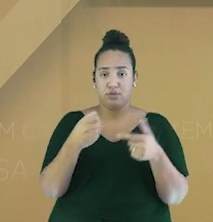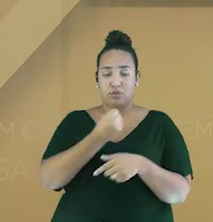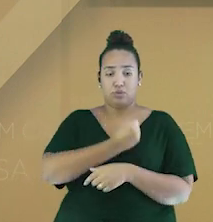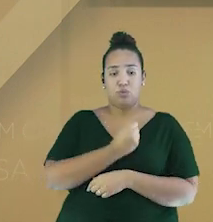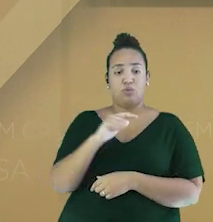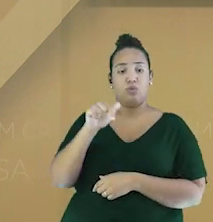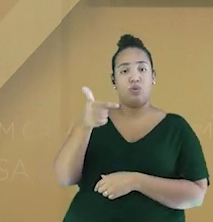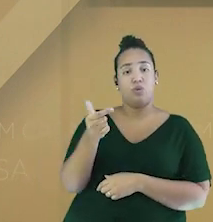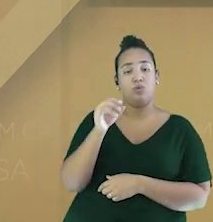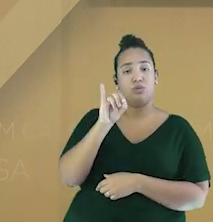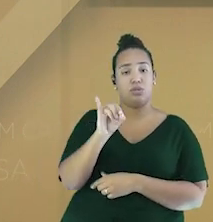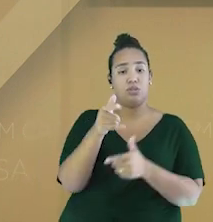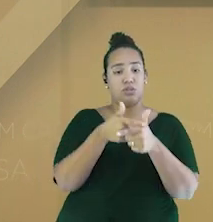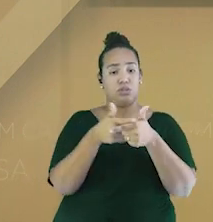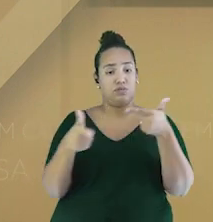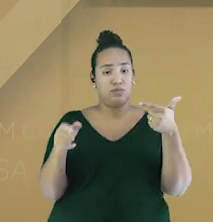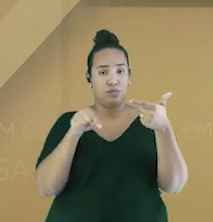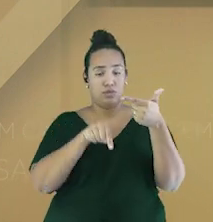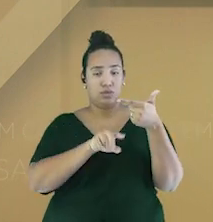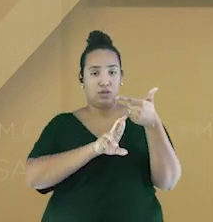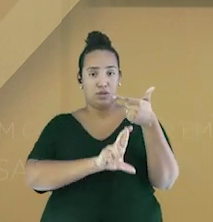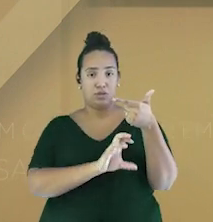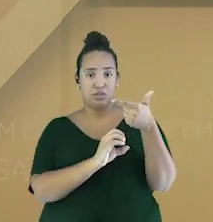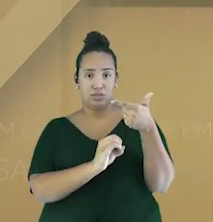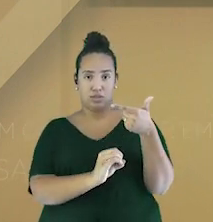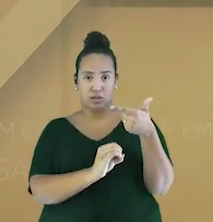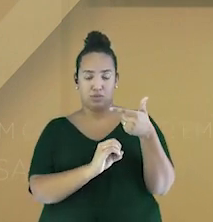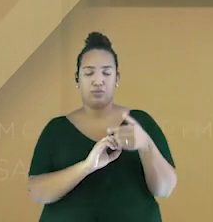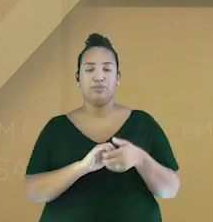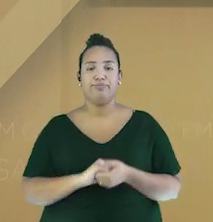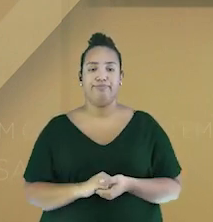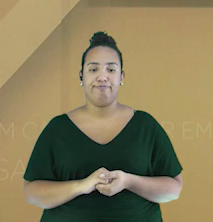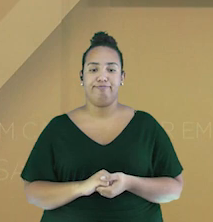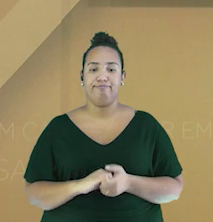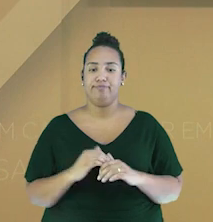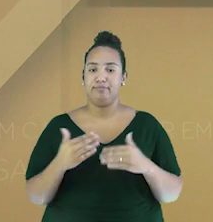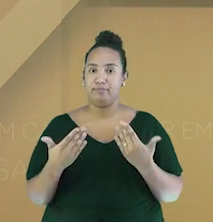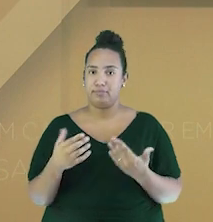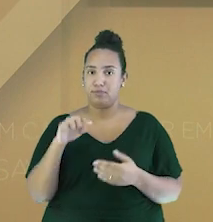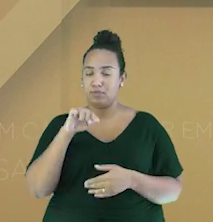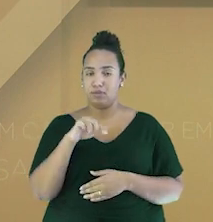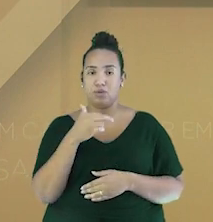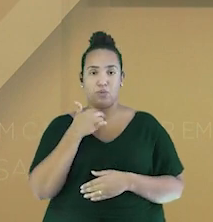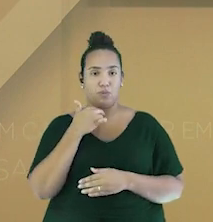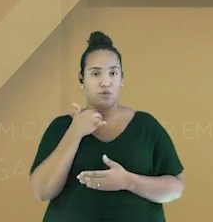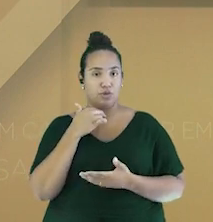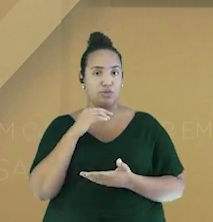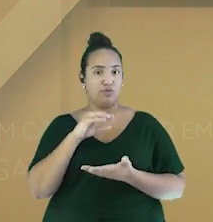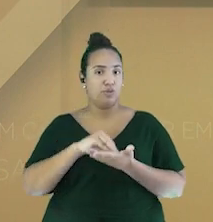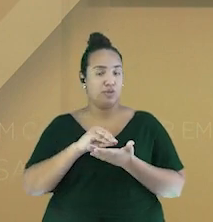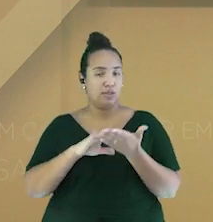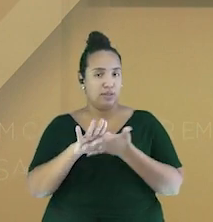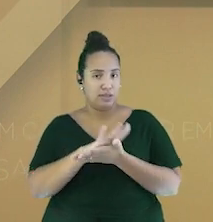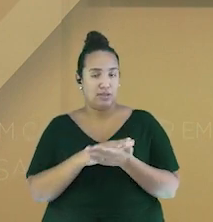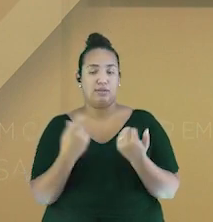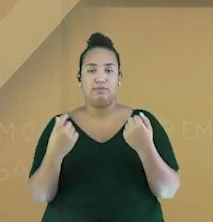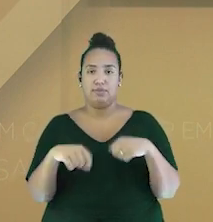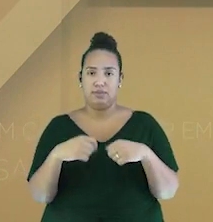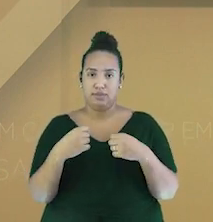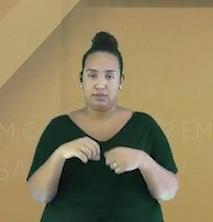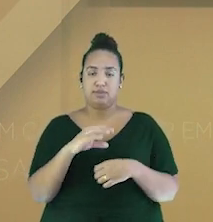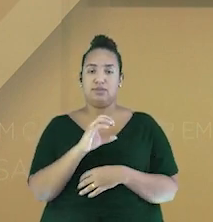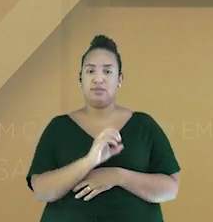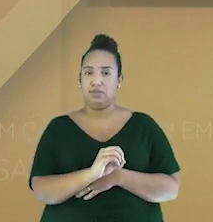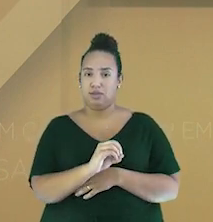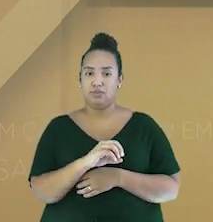a divisão entre eles for exata, ou seja, o resto da divisão deverá ser zero. Vamos observar